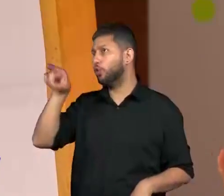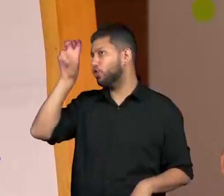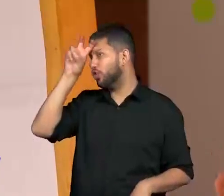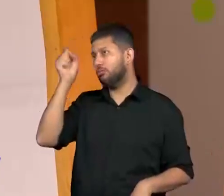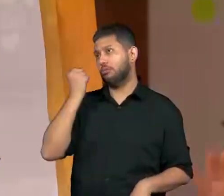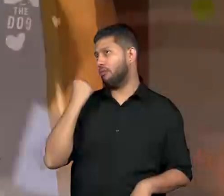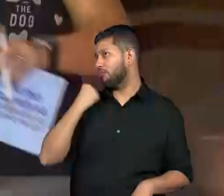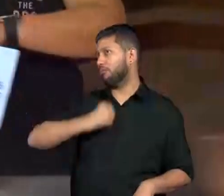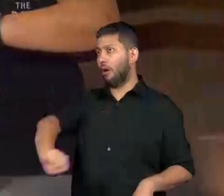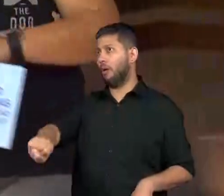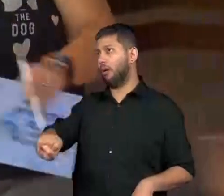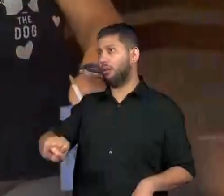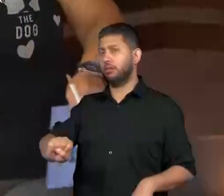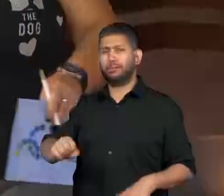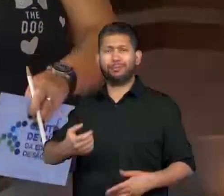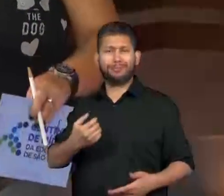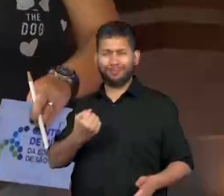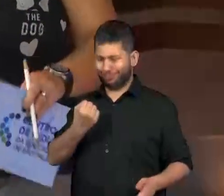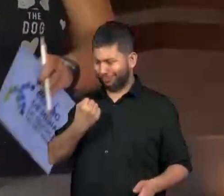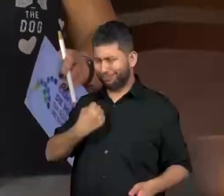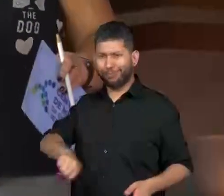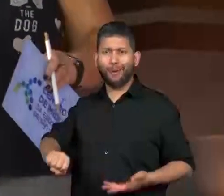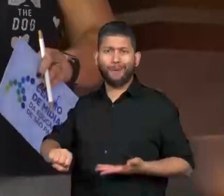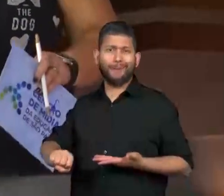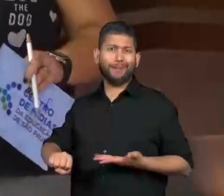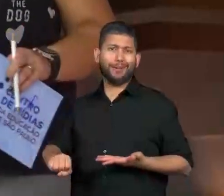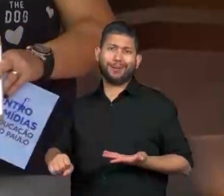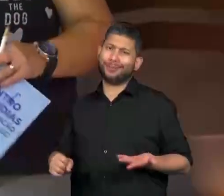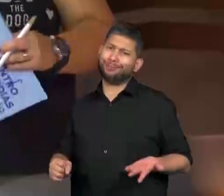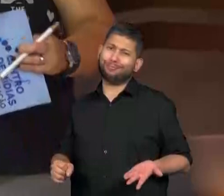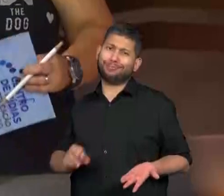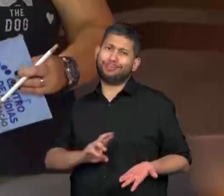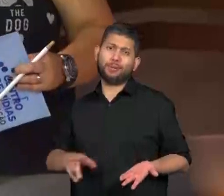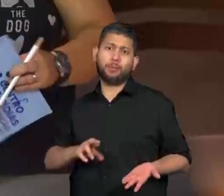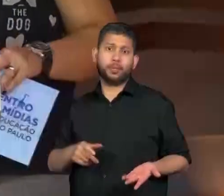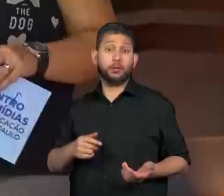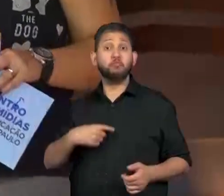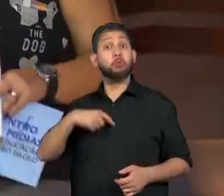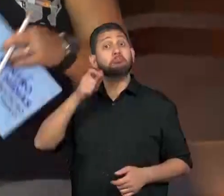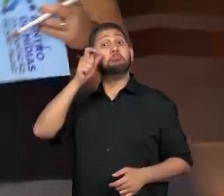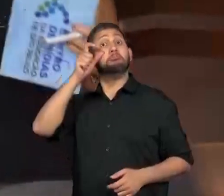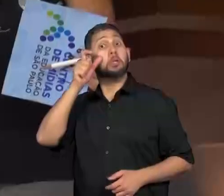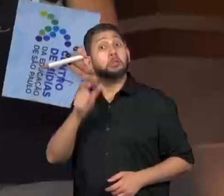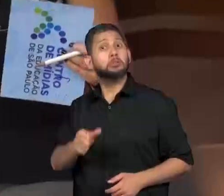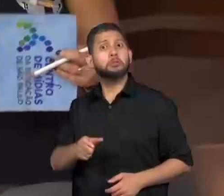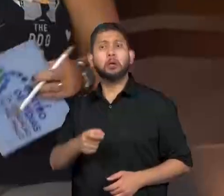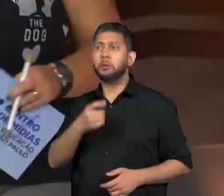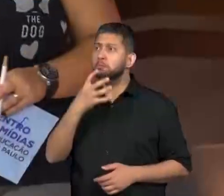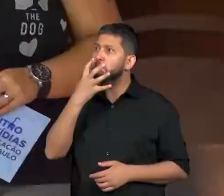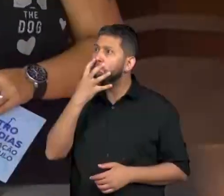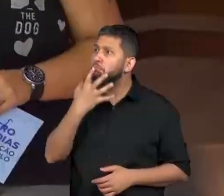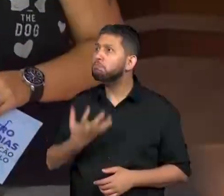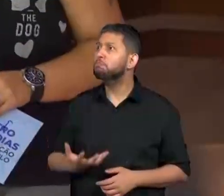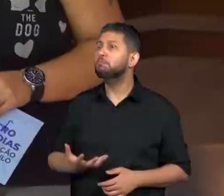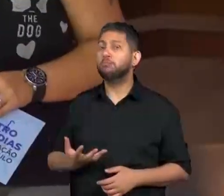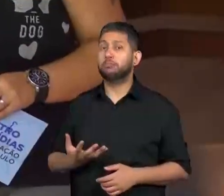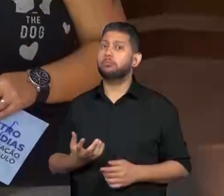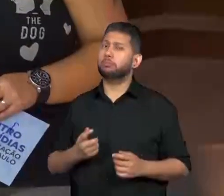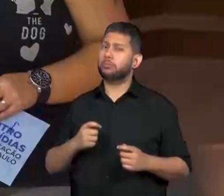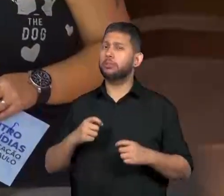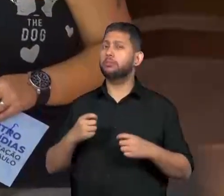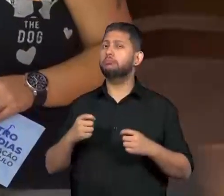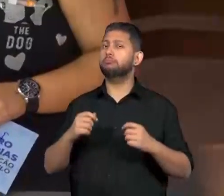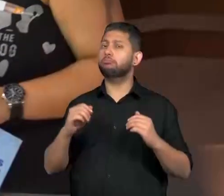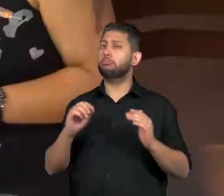da hora. Não, esse da hora já não dá certo. Foi interessante, foi impressionante. Eu tenho que usar